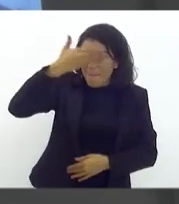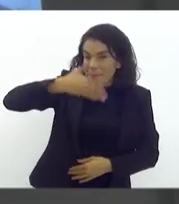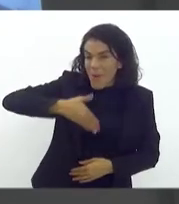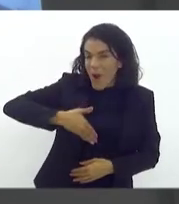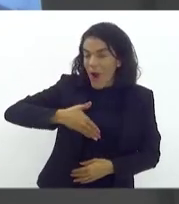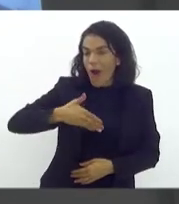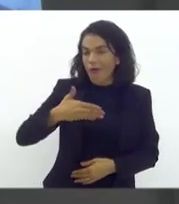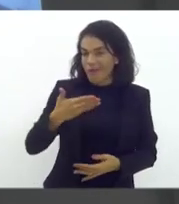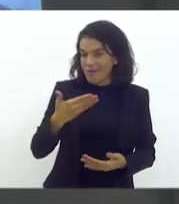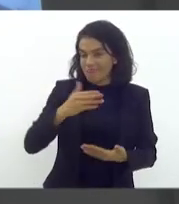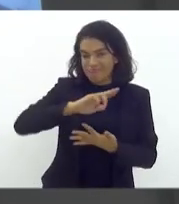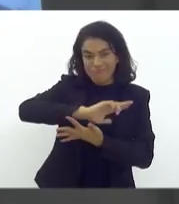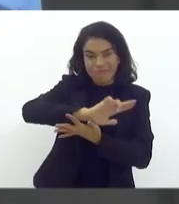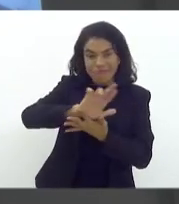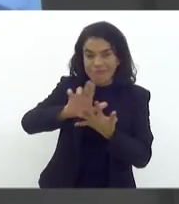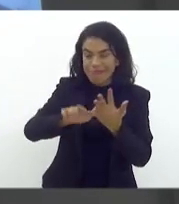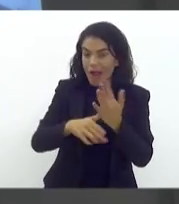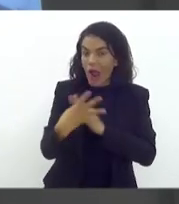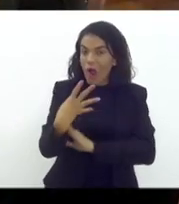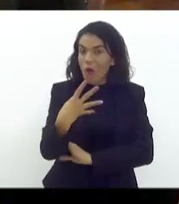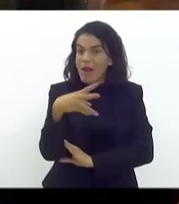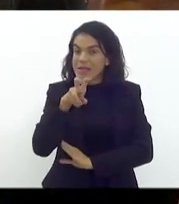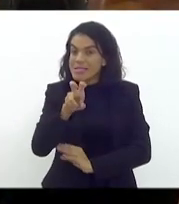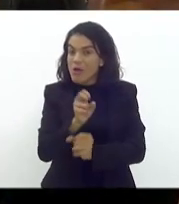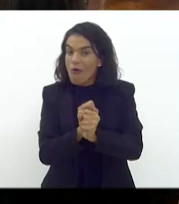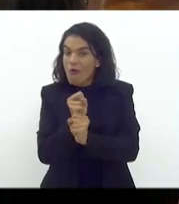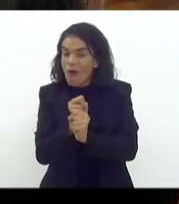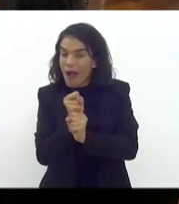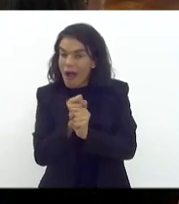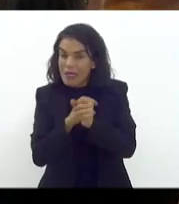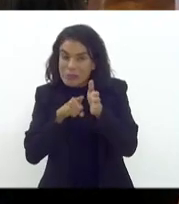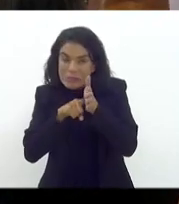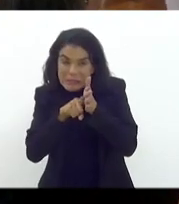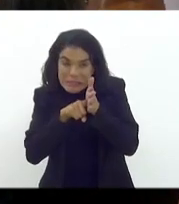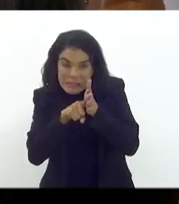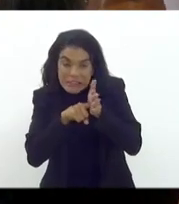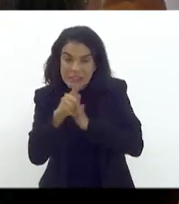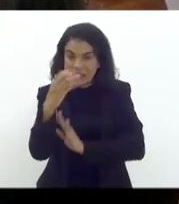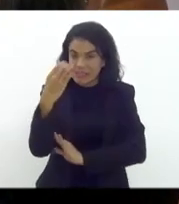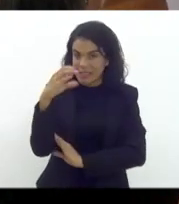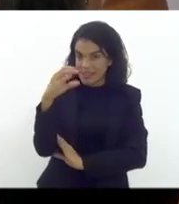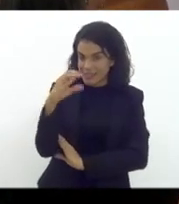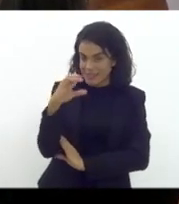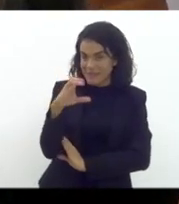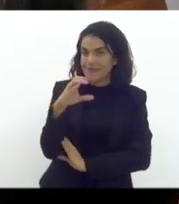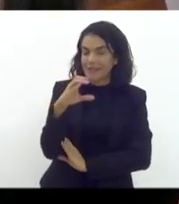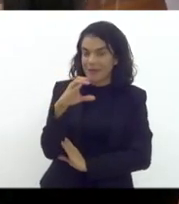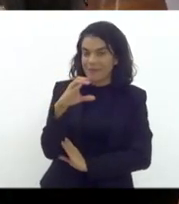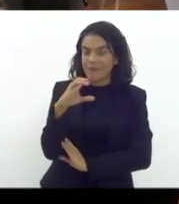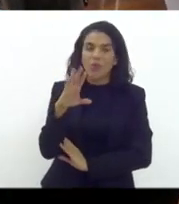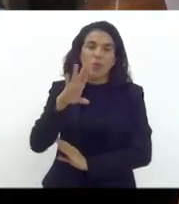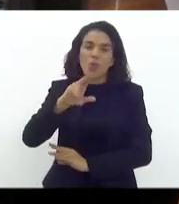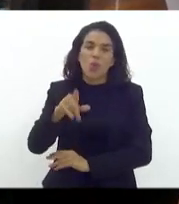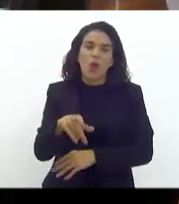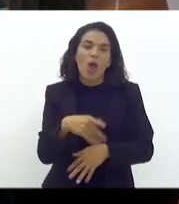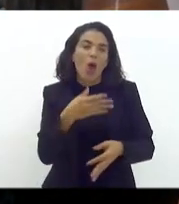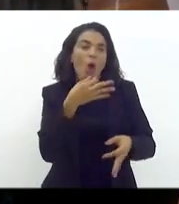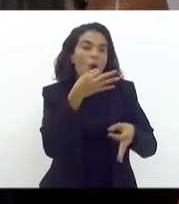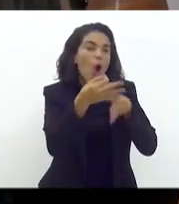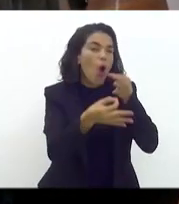reconhecimento nós temos mais de 45 anos de pesquisa científicas lembra que eu expliquei no início é opinião